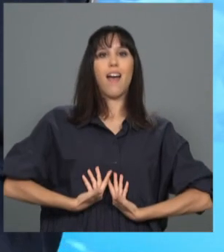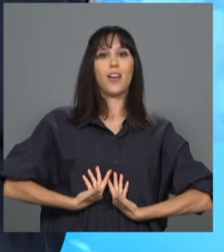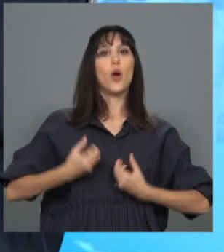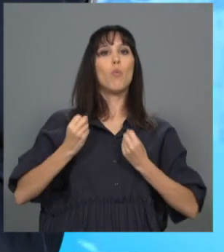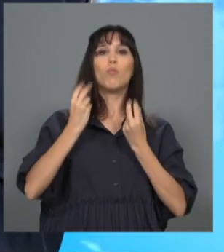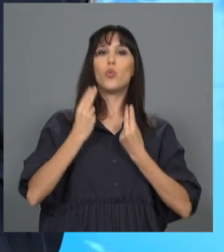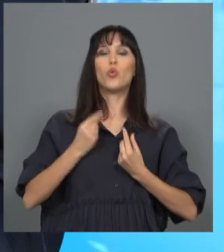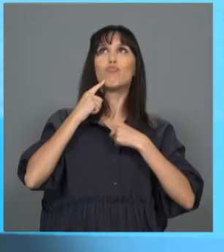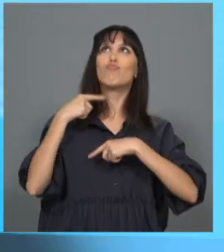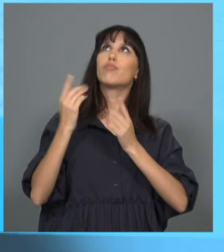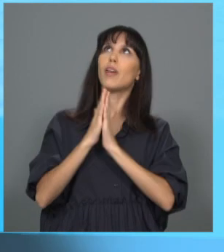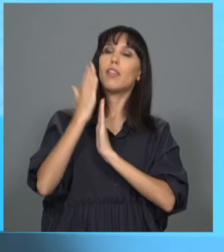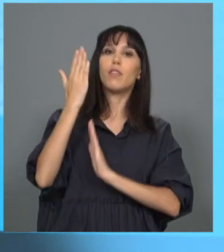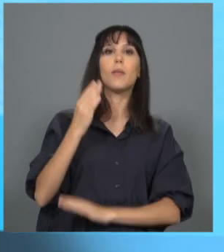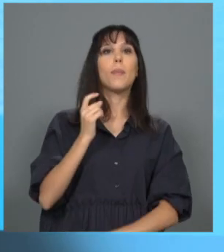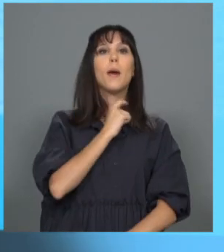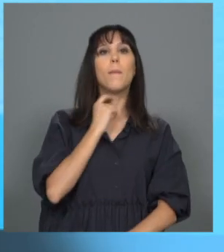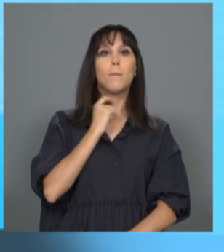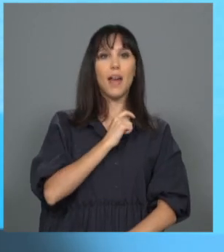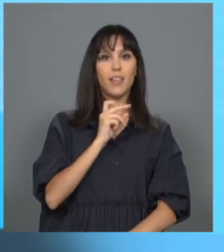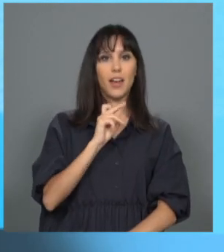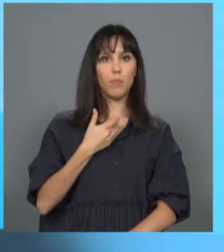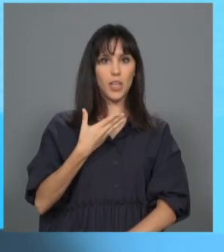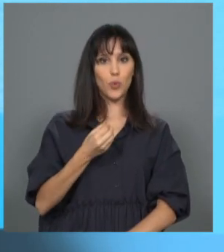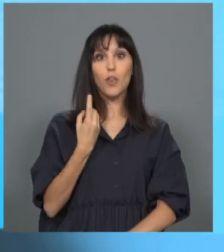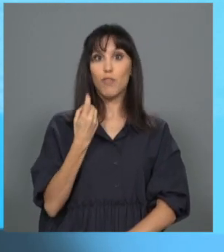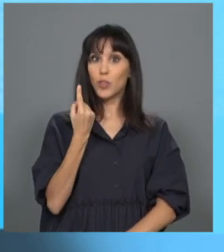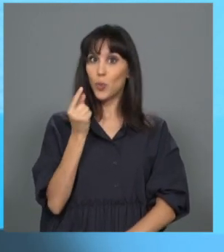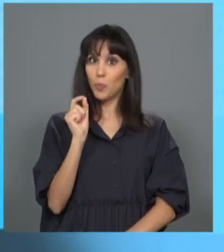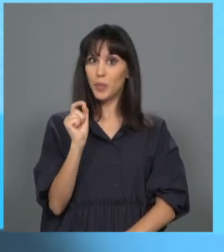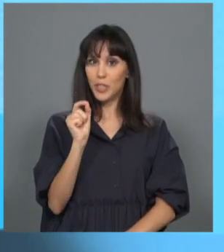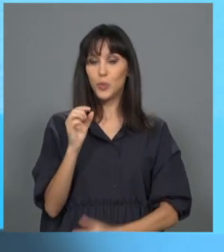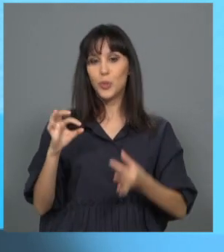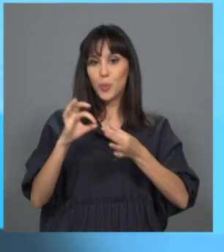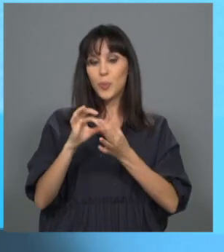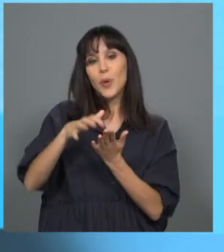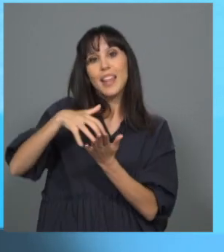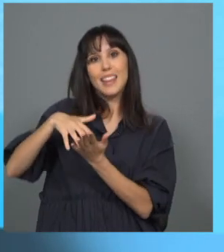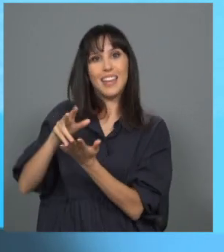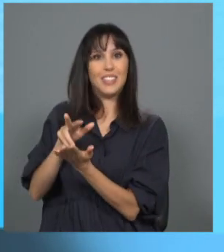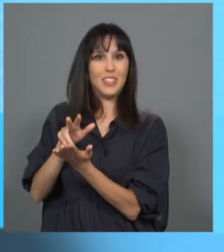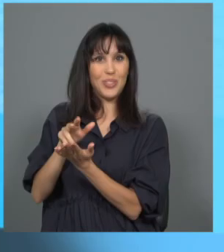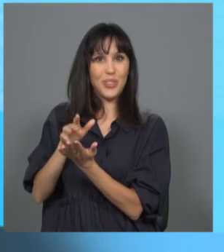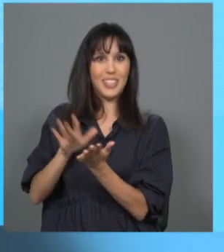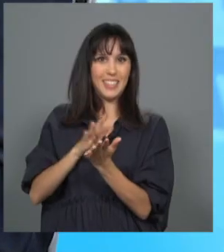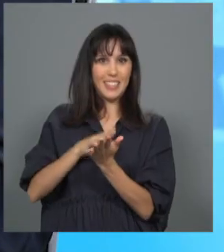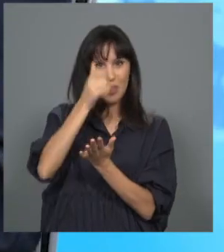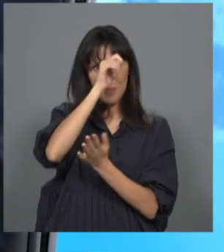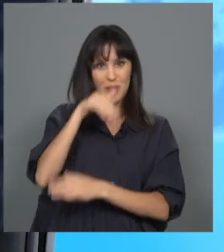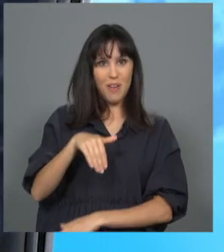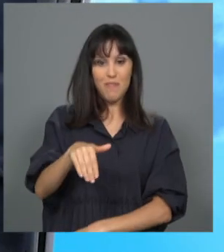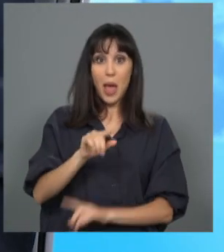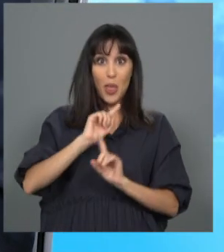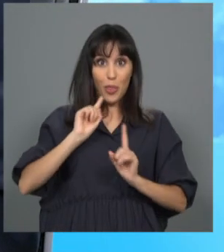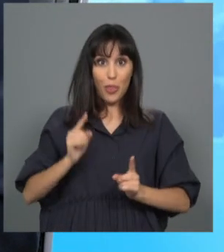Divino. Padre Armindo Vaz, temos um minuto para uma referência breve aos outros dois textos que são lidos nas missas de domingo. Muito bem. Muito